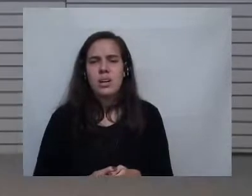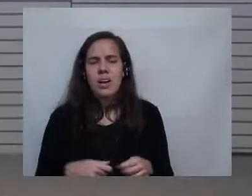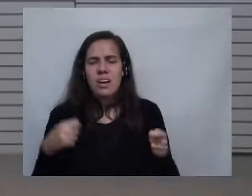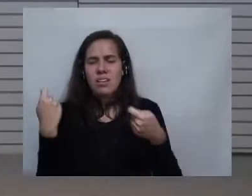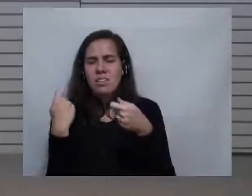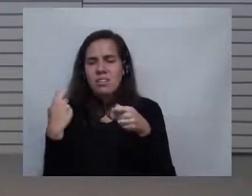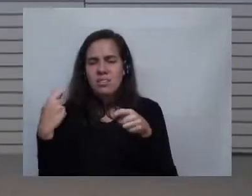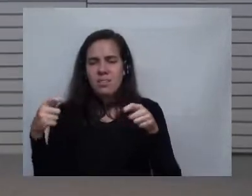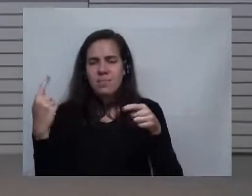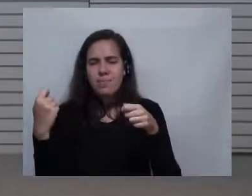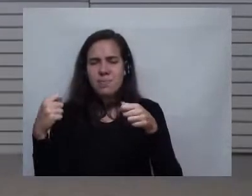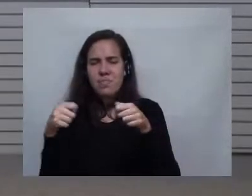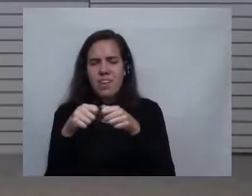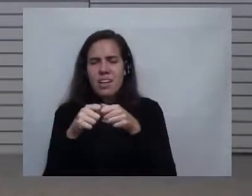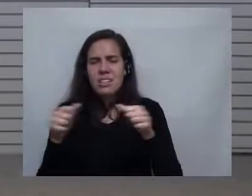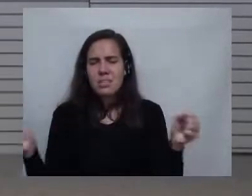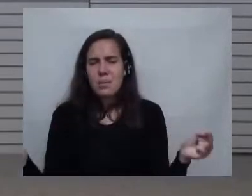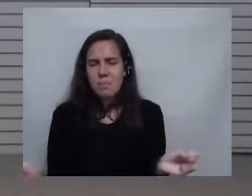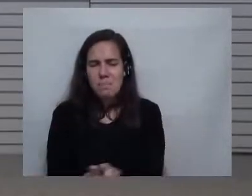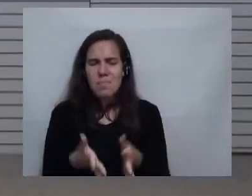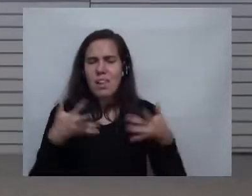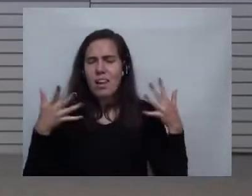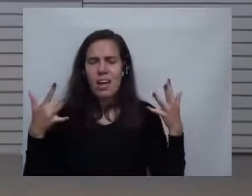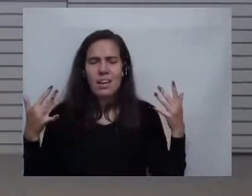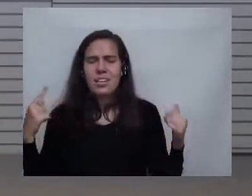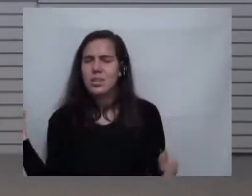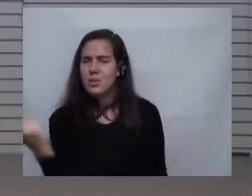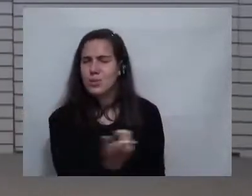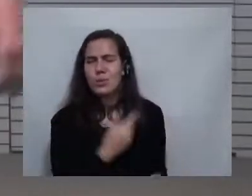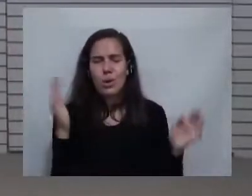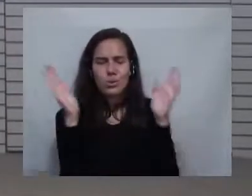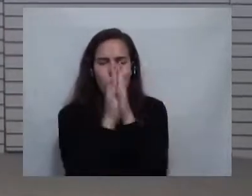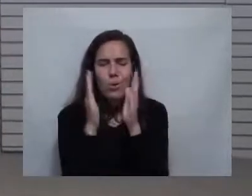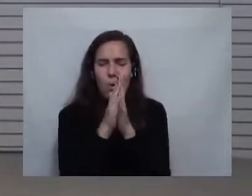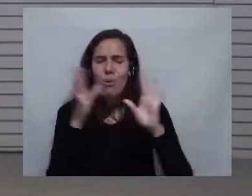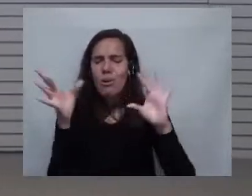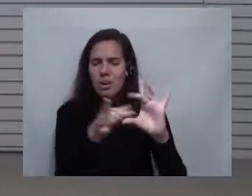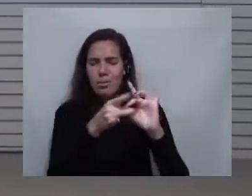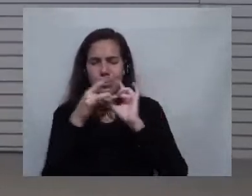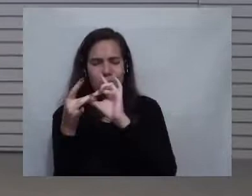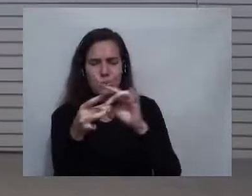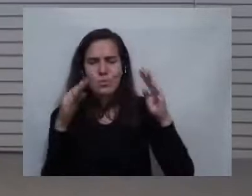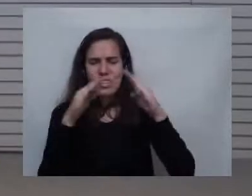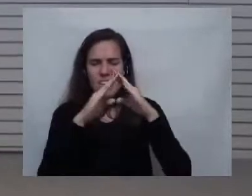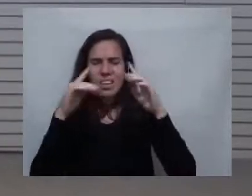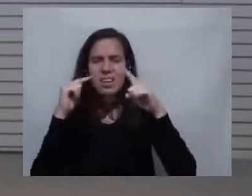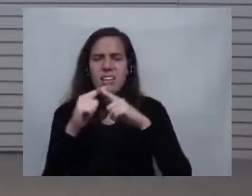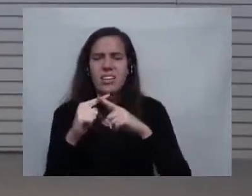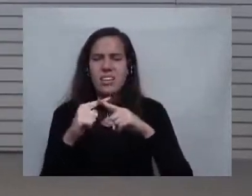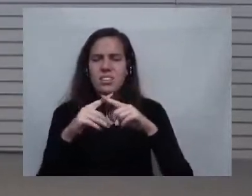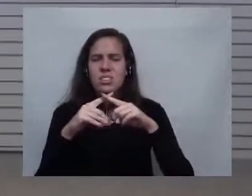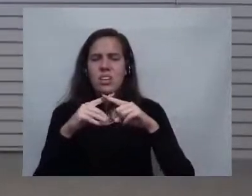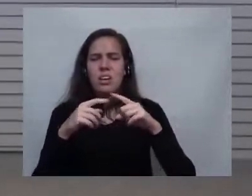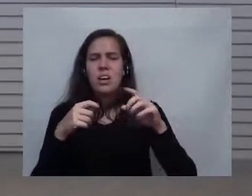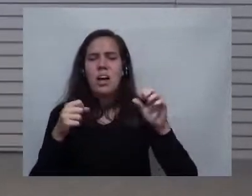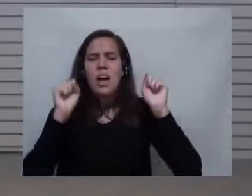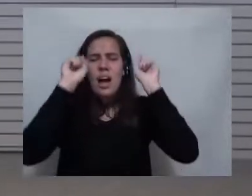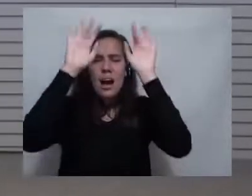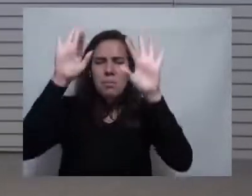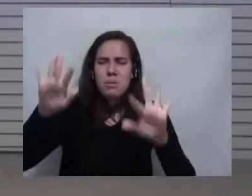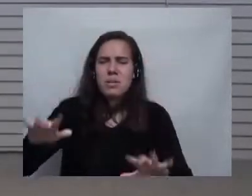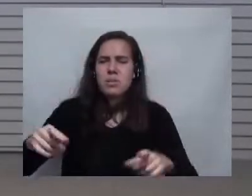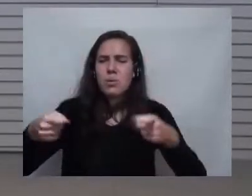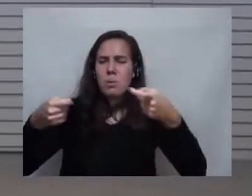Pondé Oi meu nome de Jesus Oramos juntos como igreja nos nossos irmãos da saúde